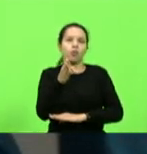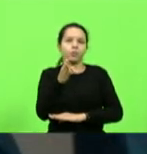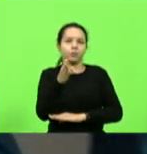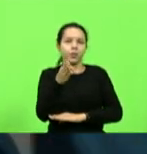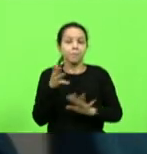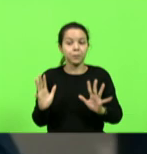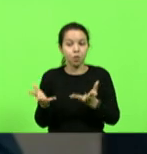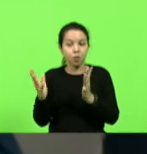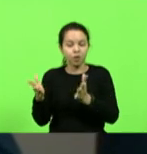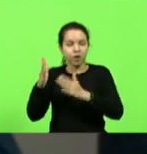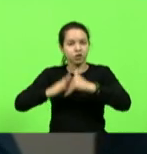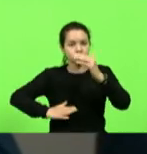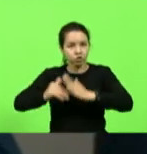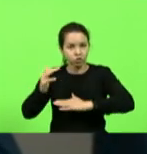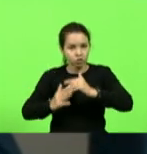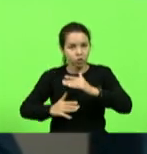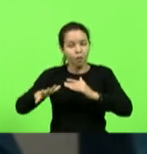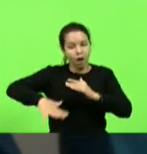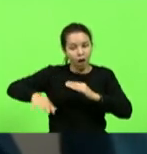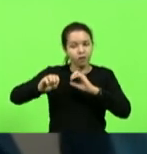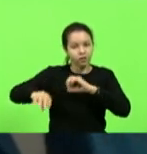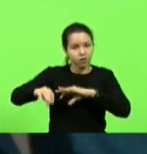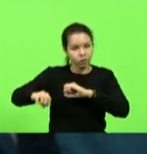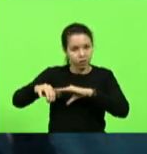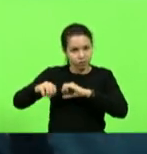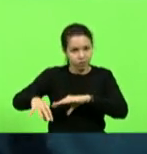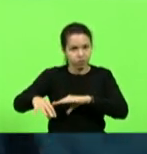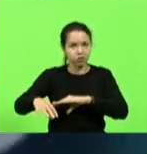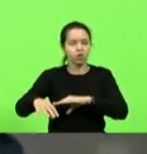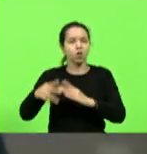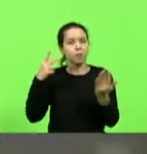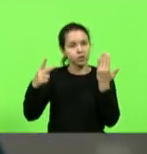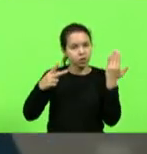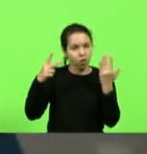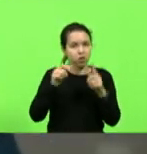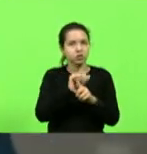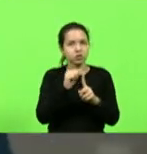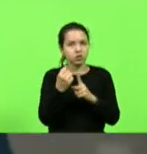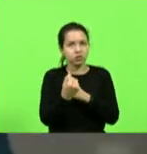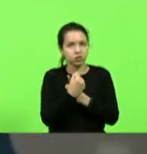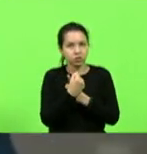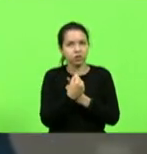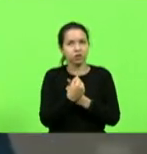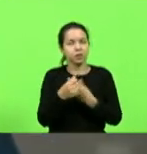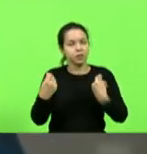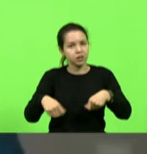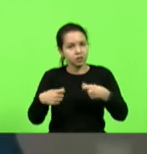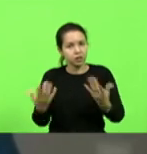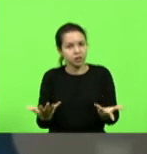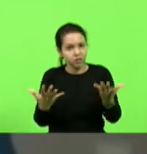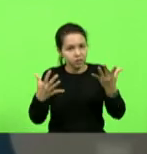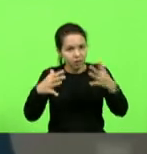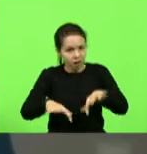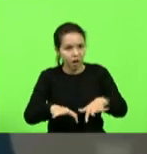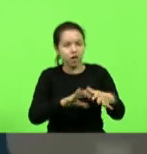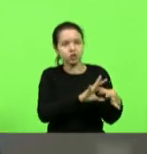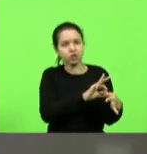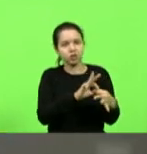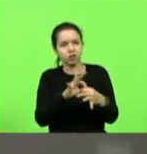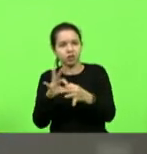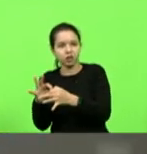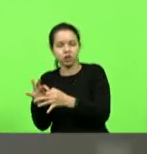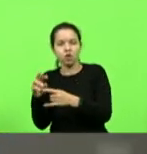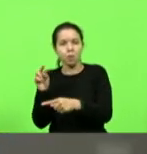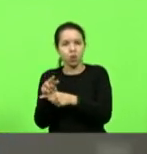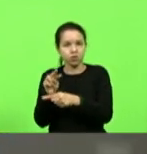promover ações voltadas à educação, né? Os psicólogos e assistentes sociais, então, eles devem integrar toda essa rede de proteção e não